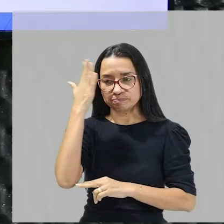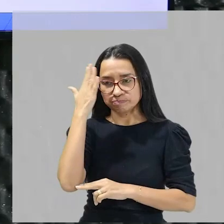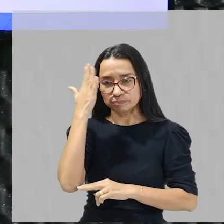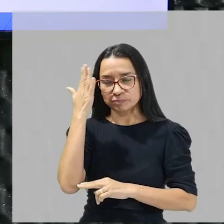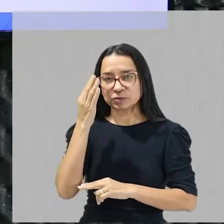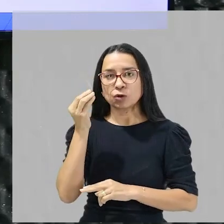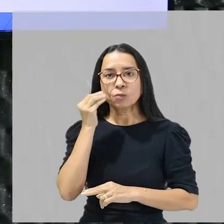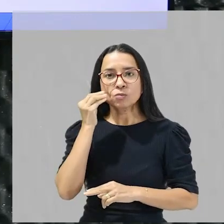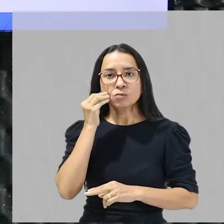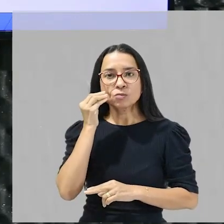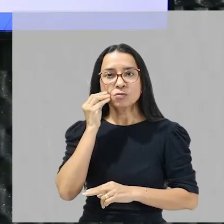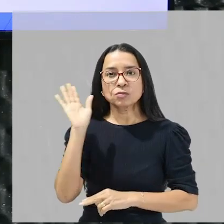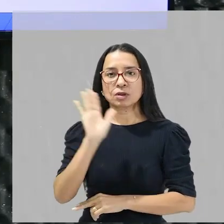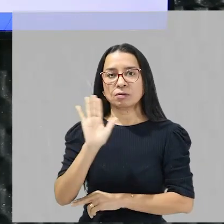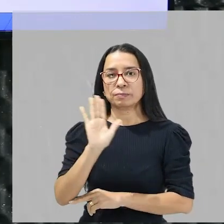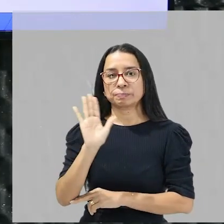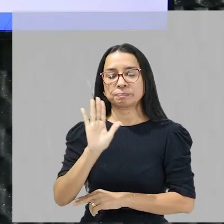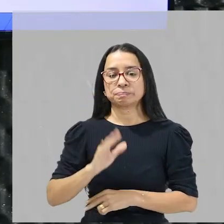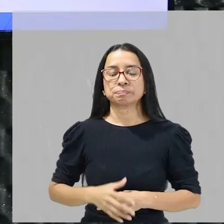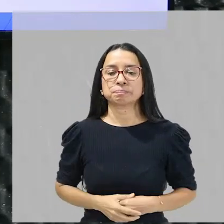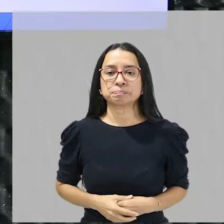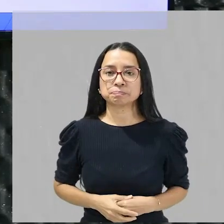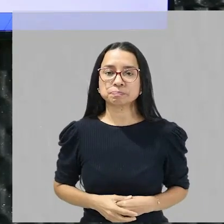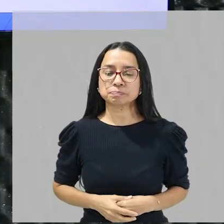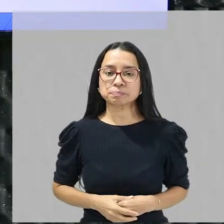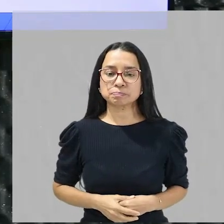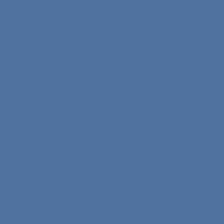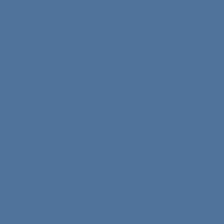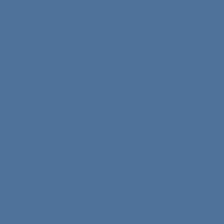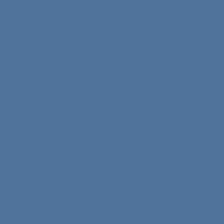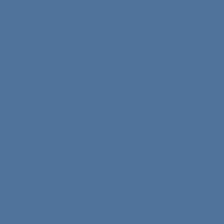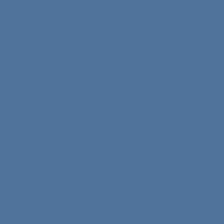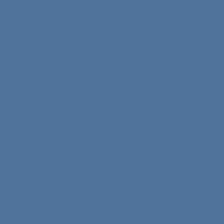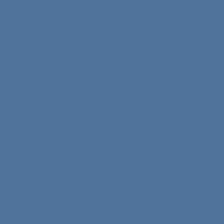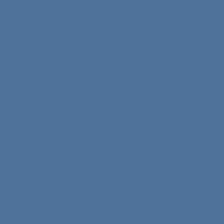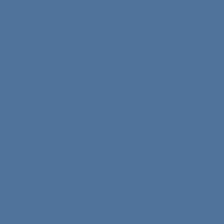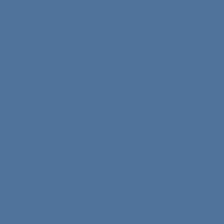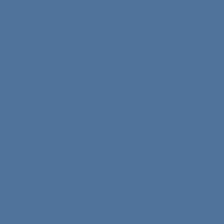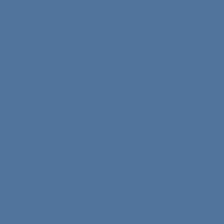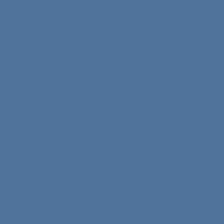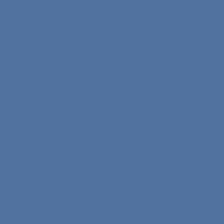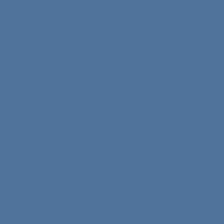Um beijão para vocês e até a próxima aula, gente. Tchau, tchau.